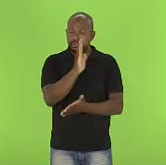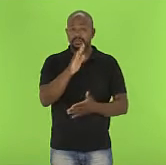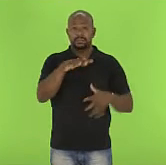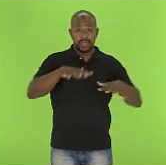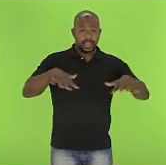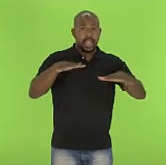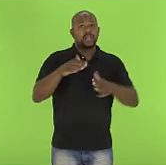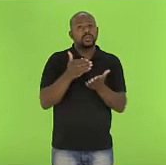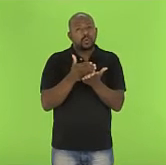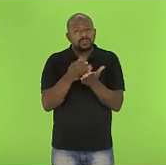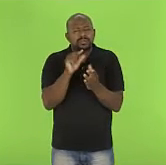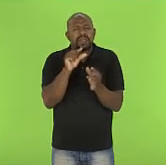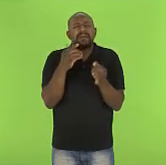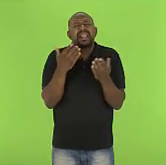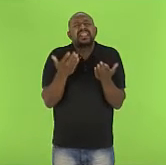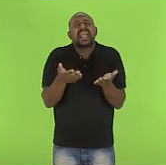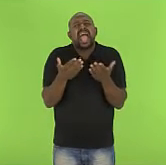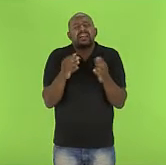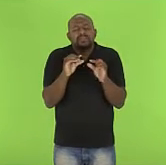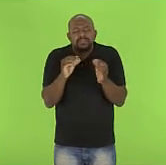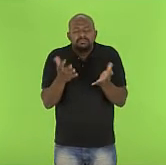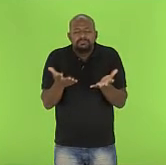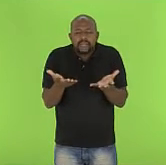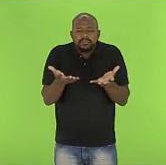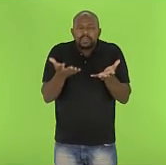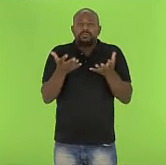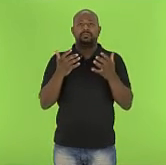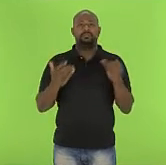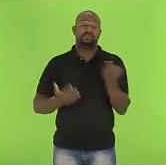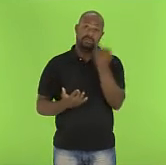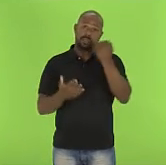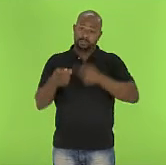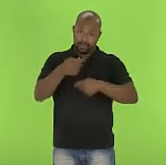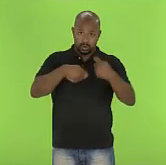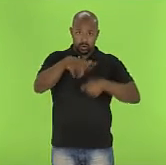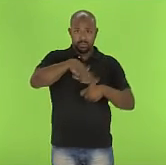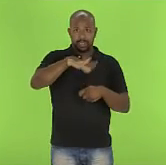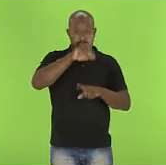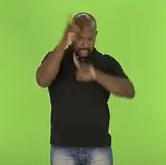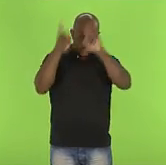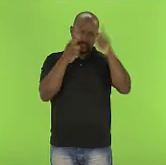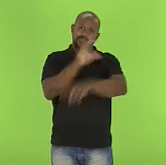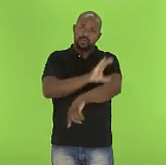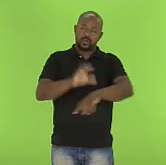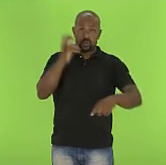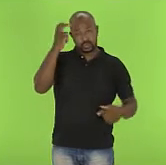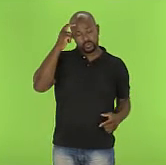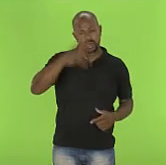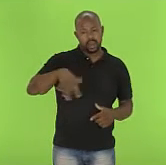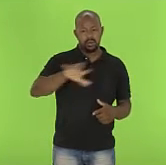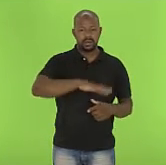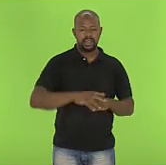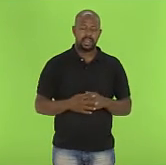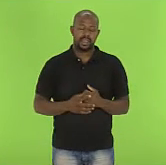contemplados, o mercado conseguiu dar uma leve reaquecida, isso foi muito importante para a economia criativa e cultural,